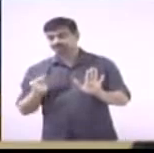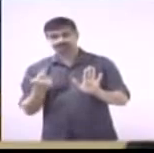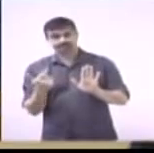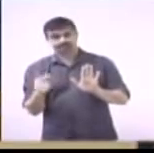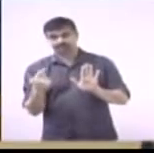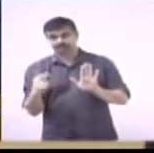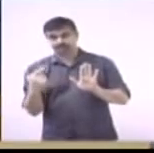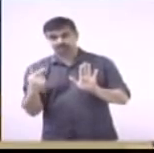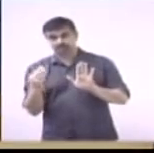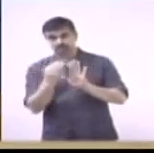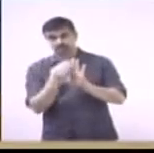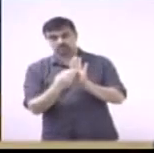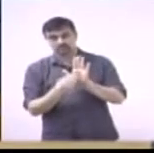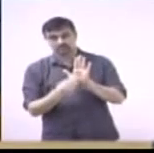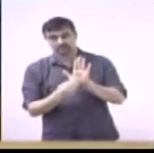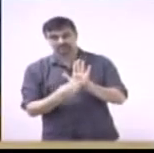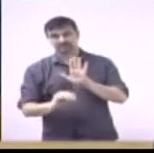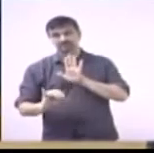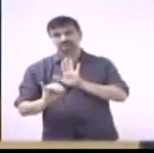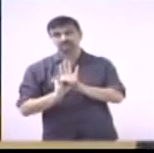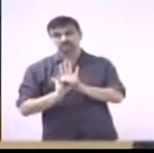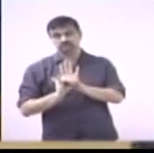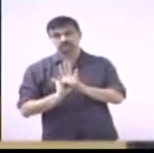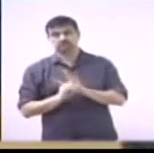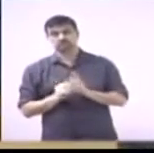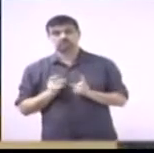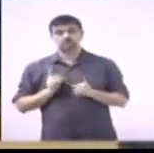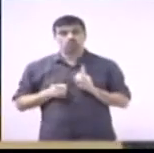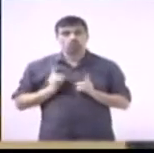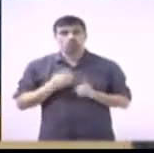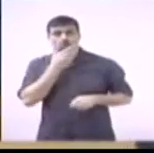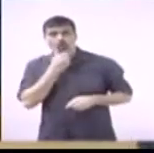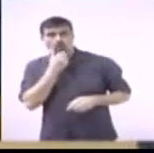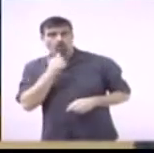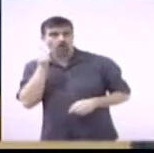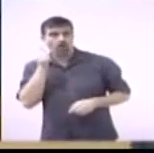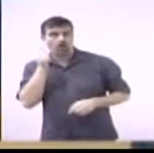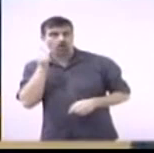constar sobre o aspecto da identidade de gênero.